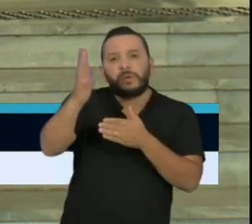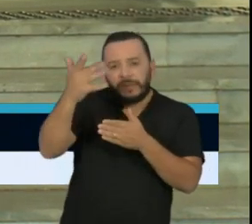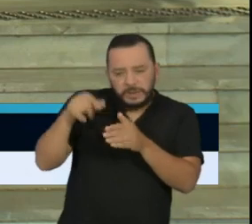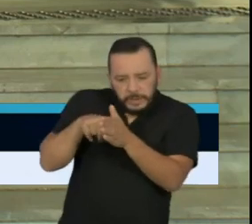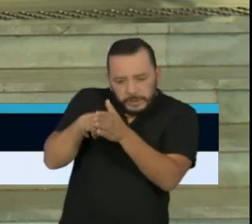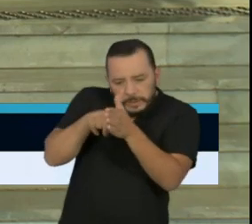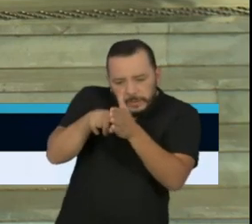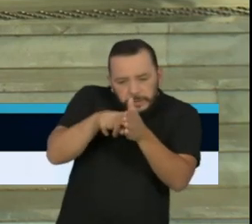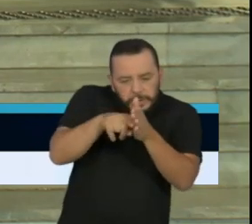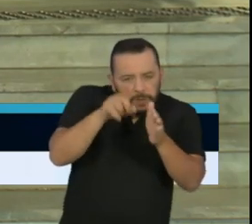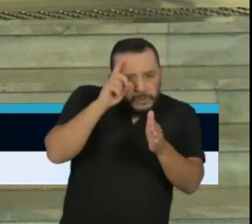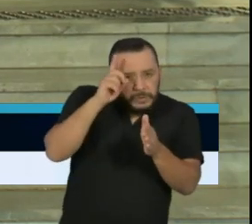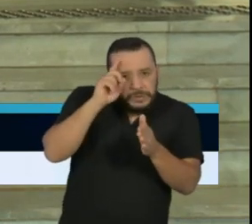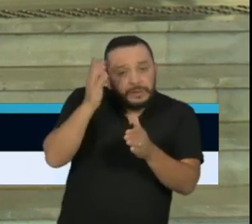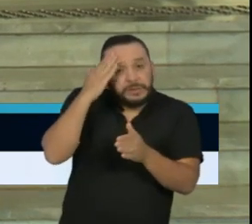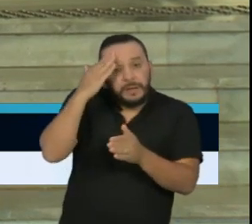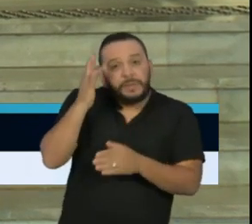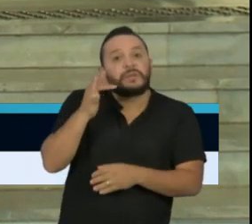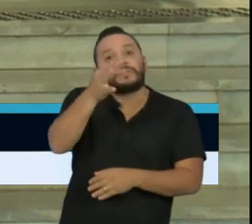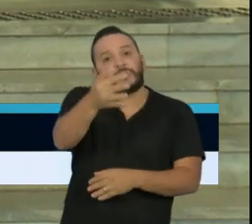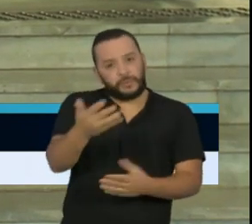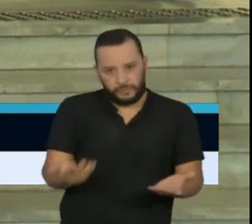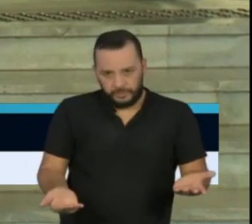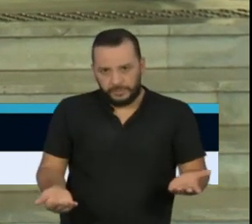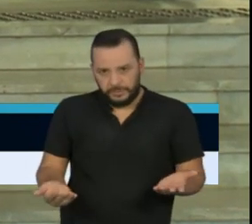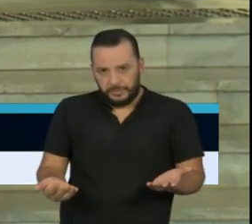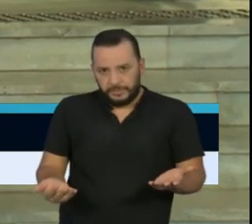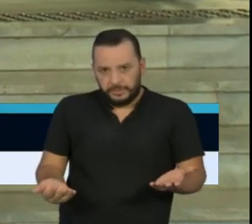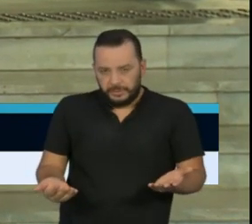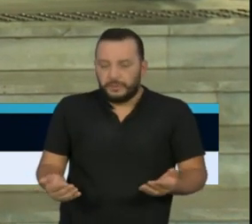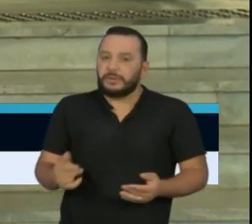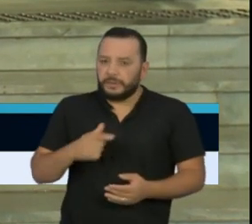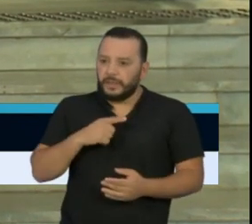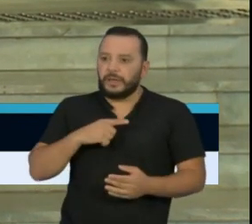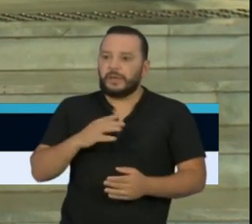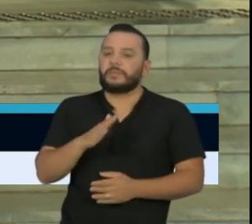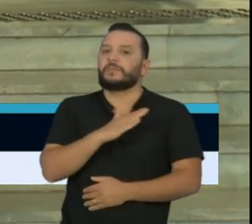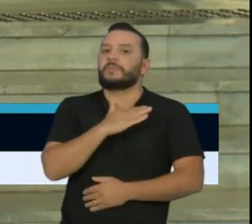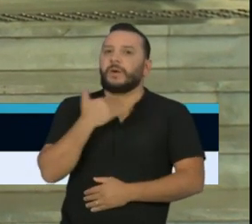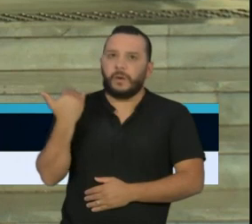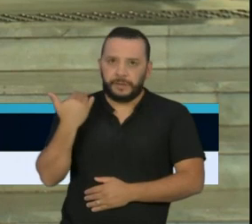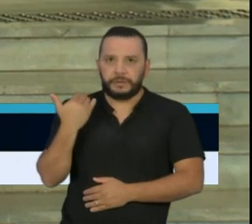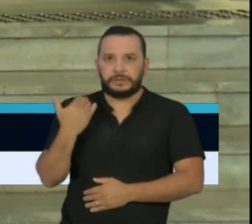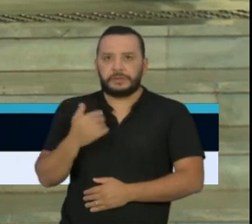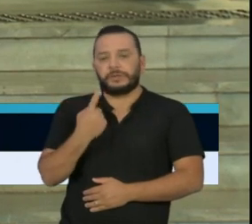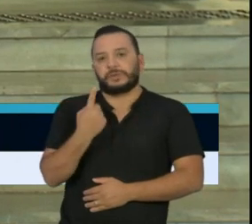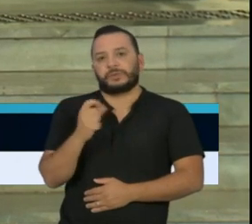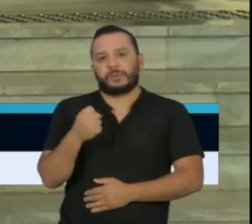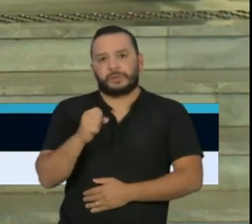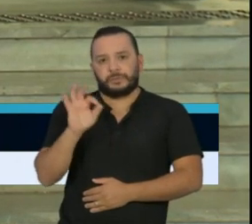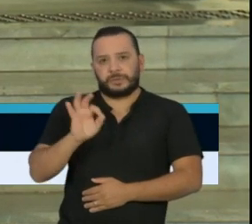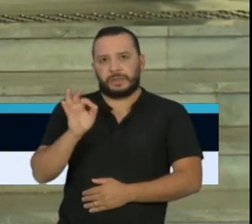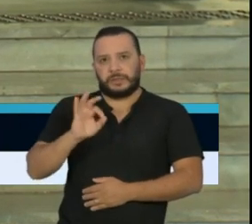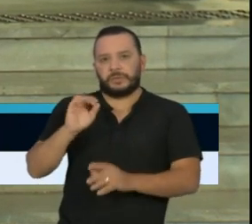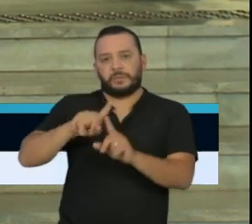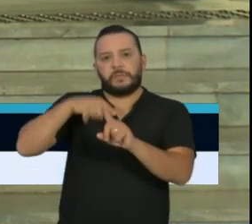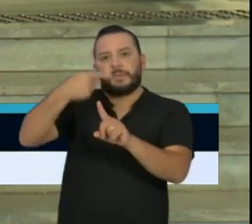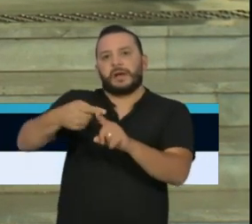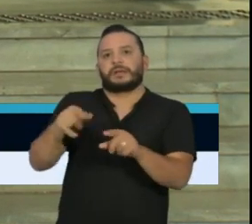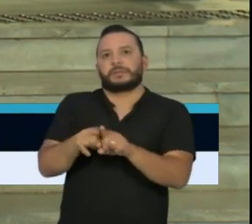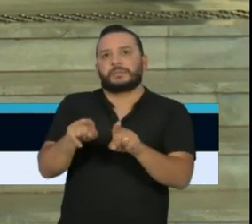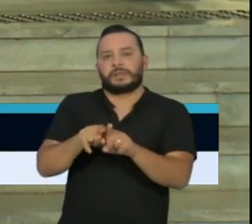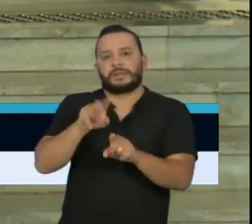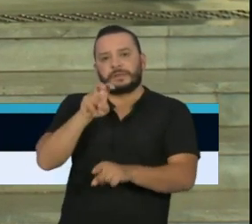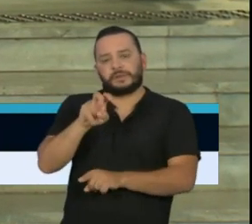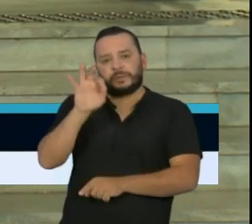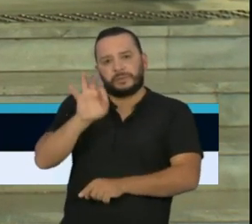dias. Você tem um número de óbitos maior, de 18% a mais e de 5% a